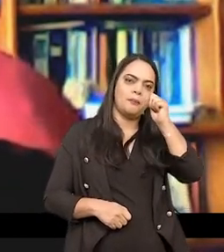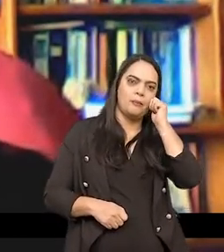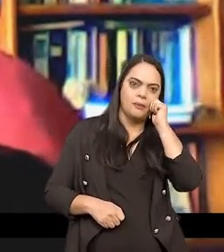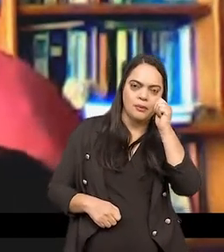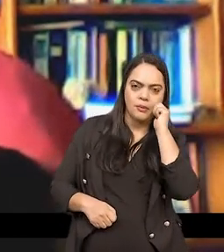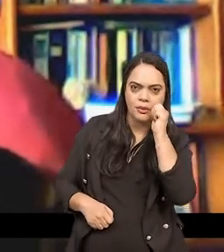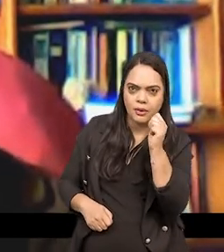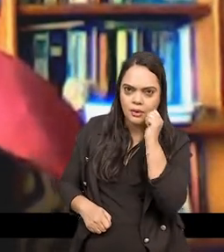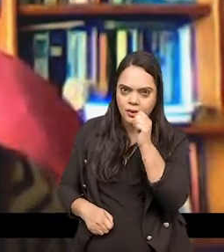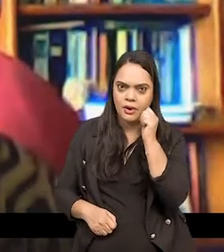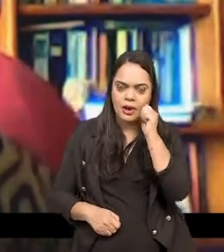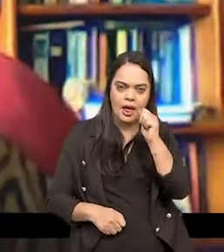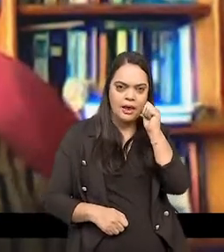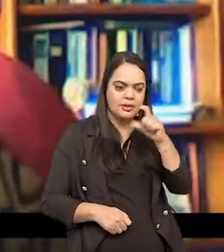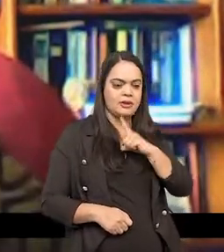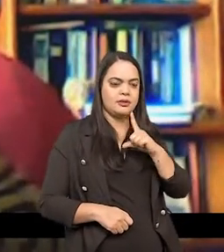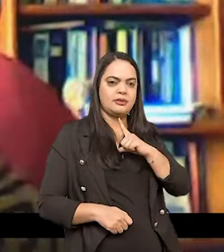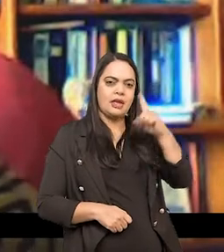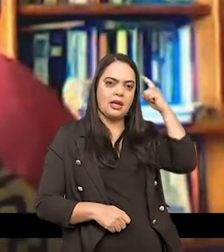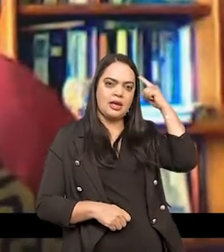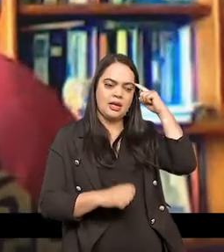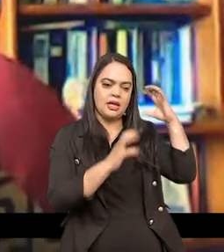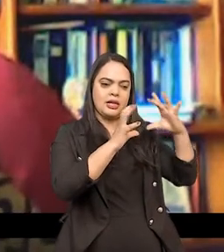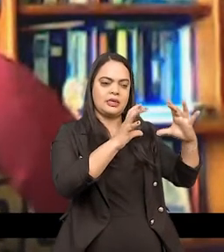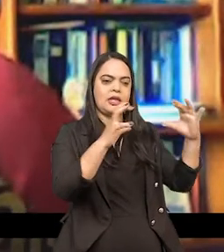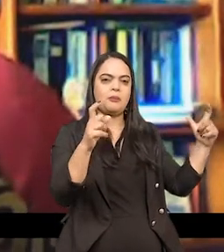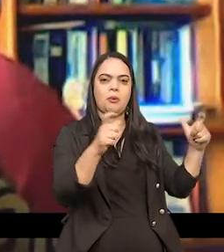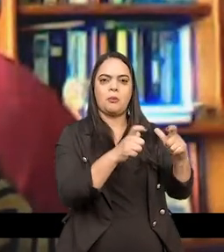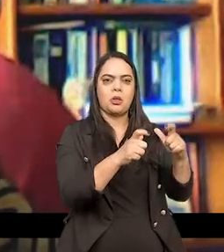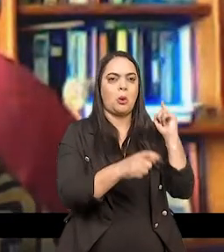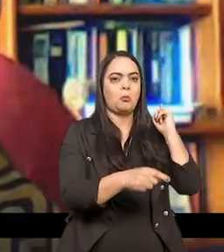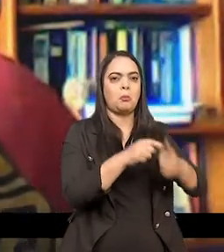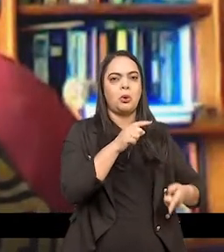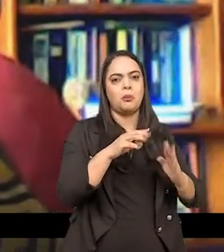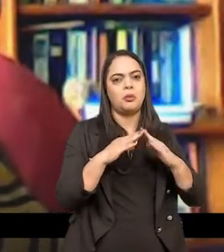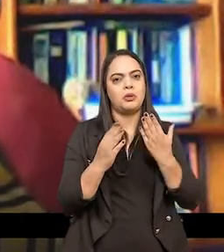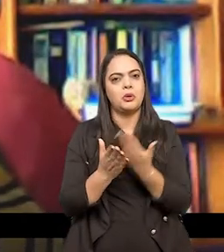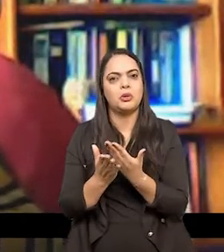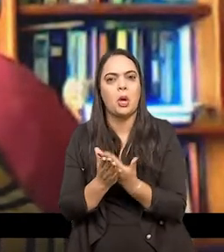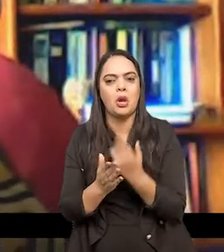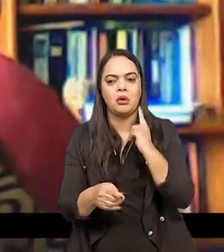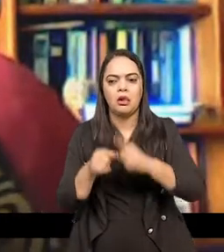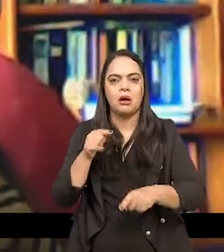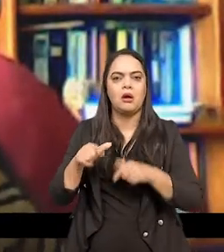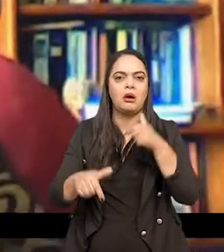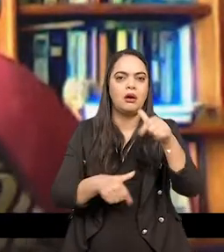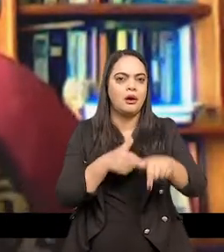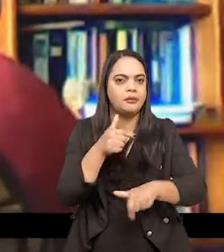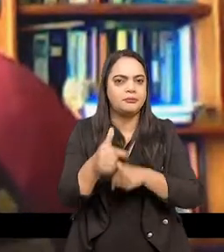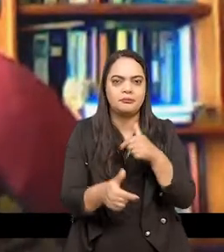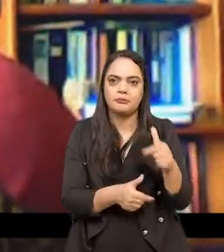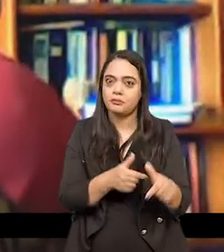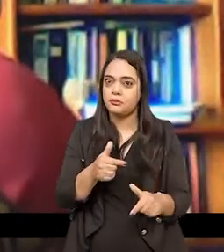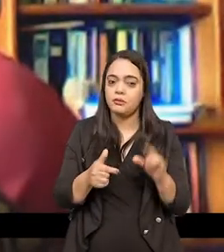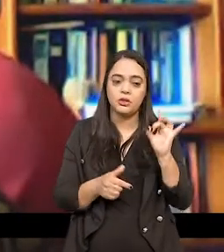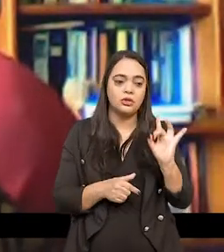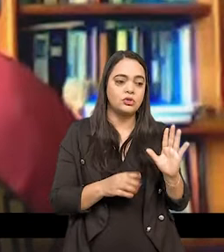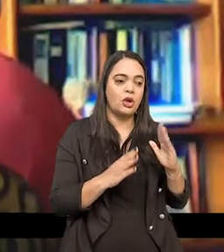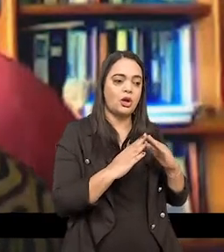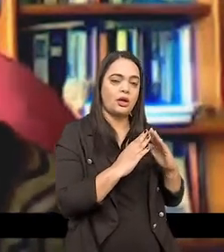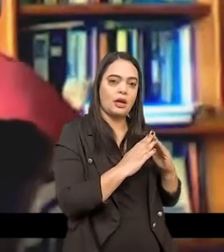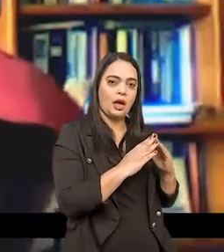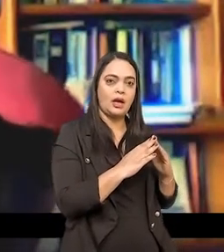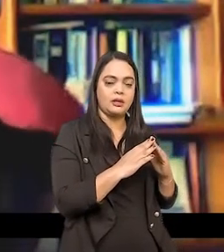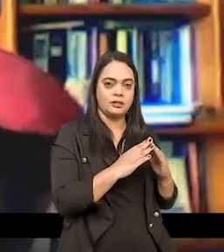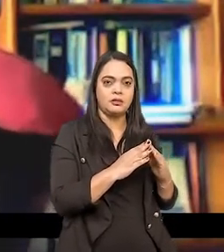cérebro menor do que os homens, portanto, elas não podem ter acesso ao saber, ao trabalho, o mundo dela doméstico, e quem vai mandar nela são os